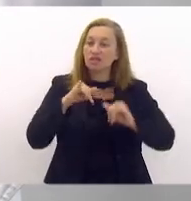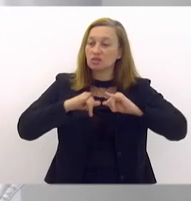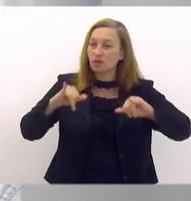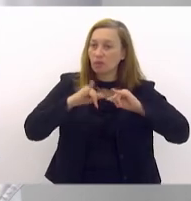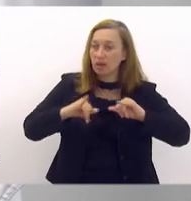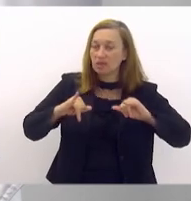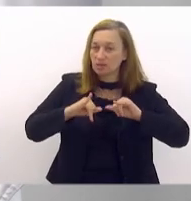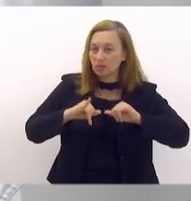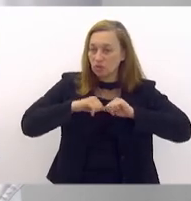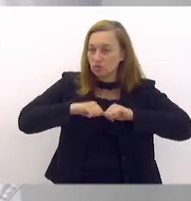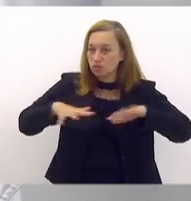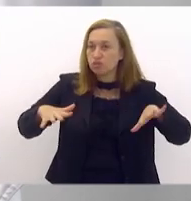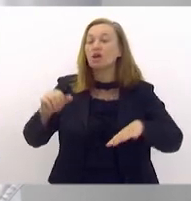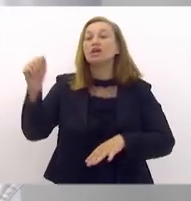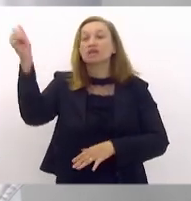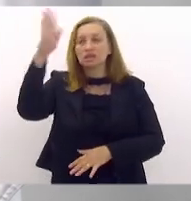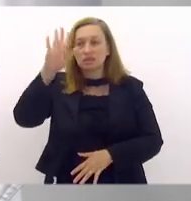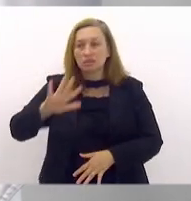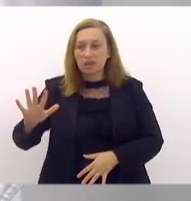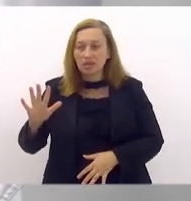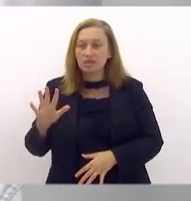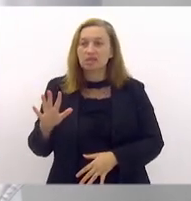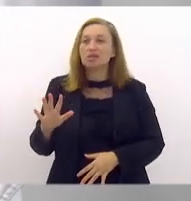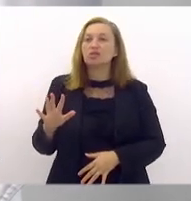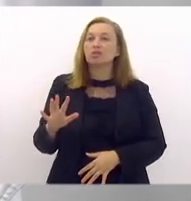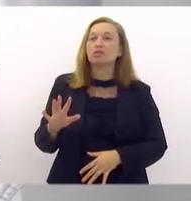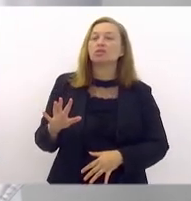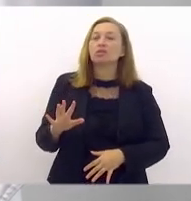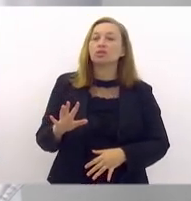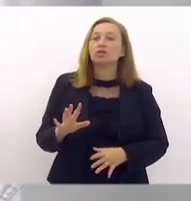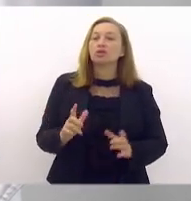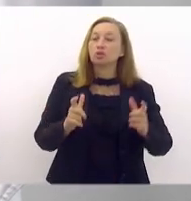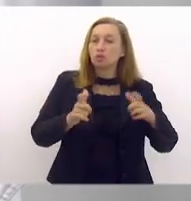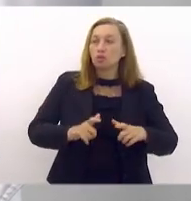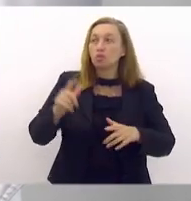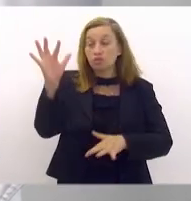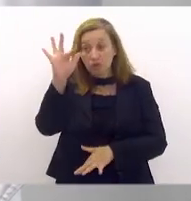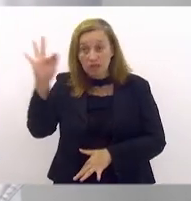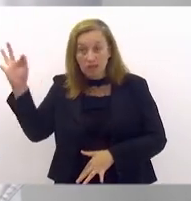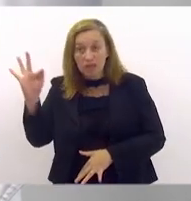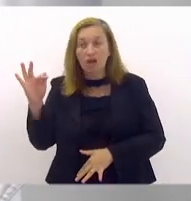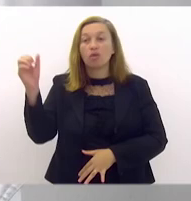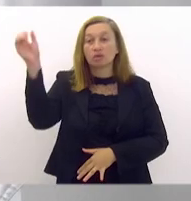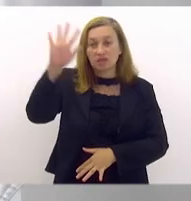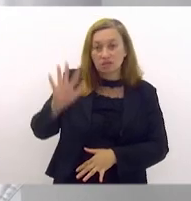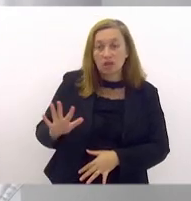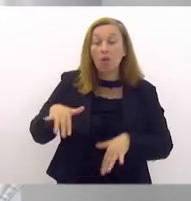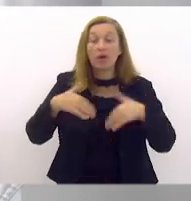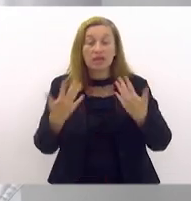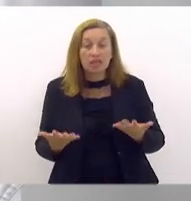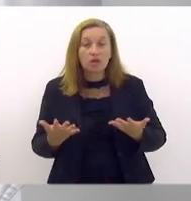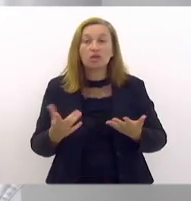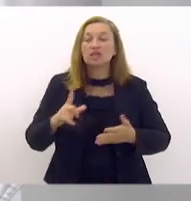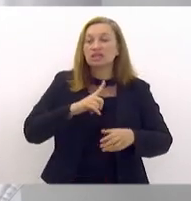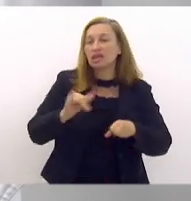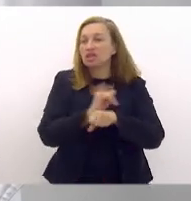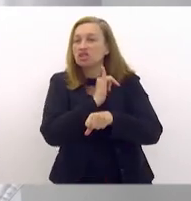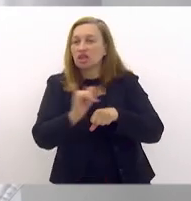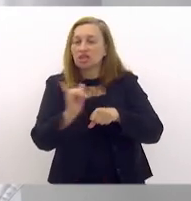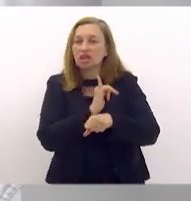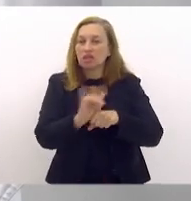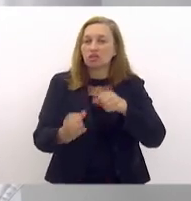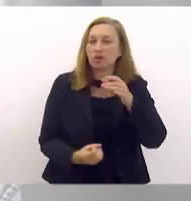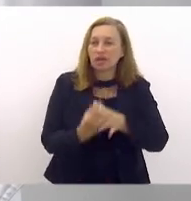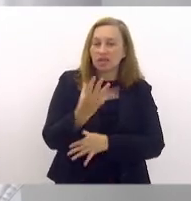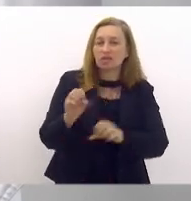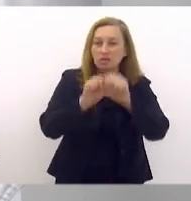nacionais sedimentados num organismo federal, num organismo nacional. Então, se há alguma articulação para a criação